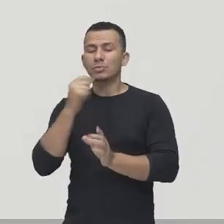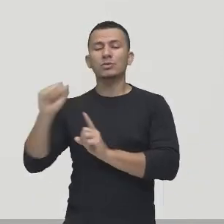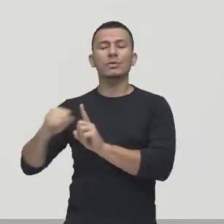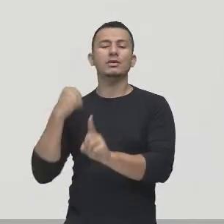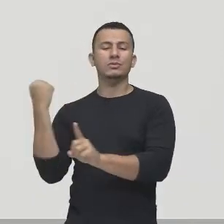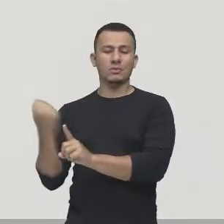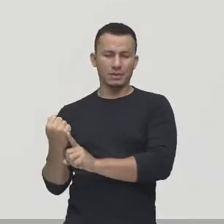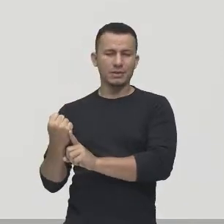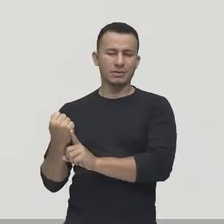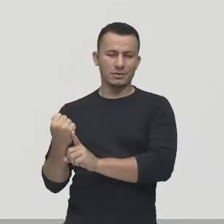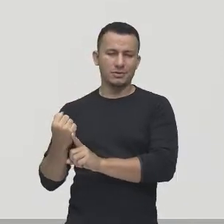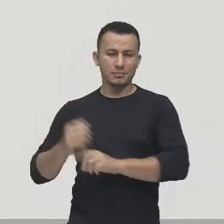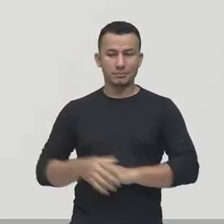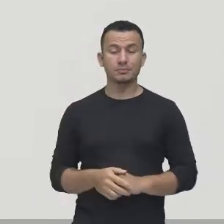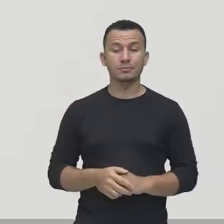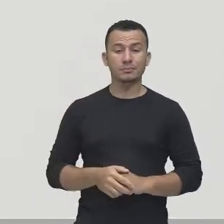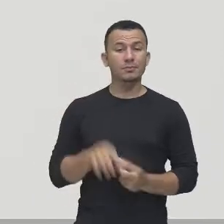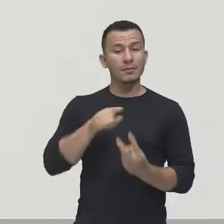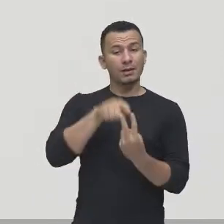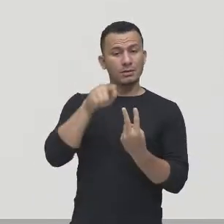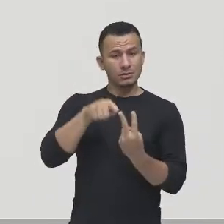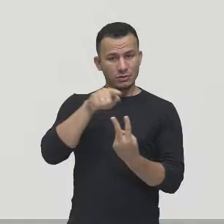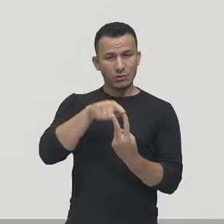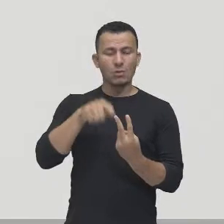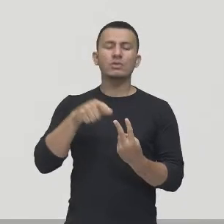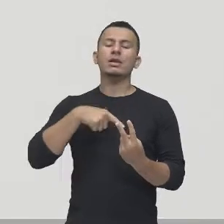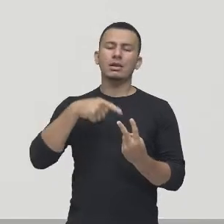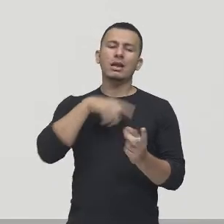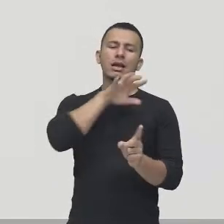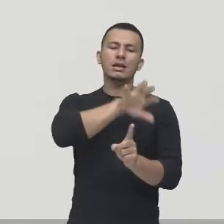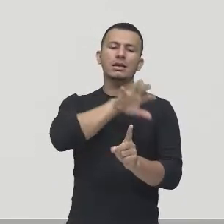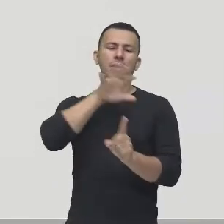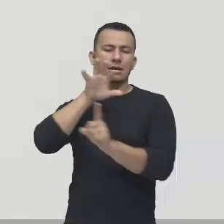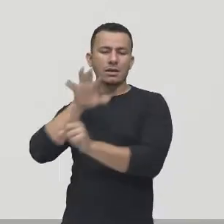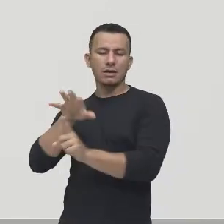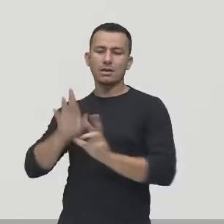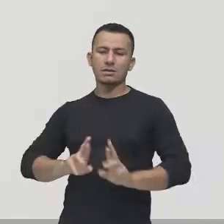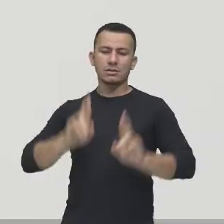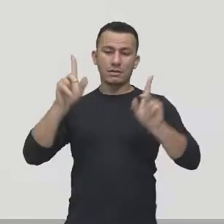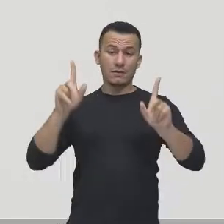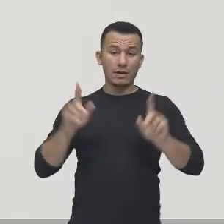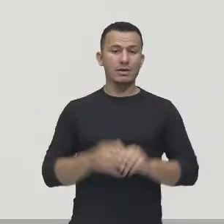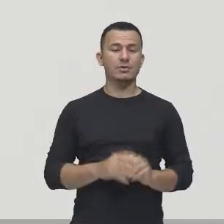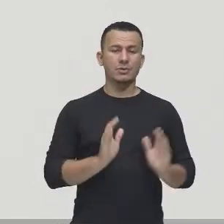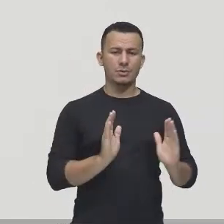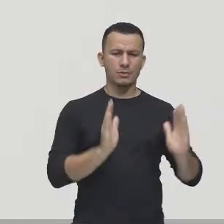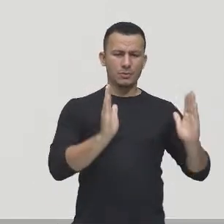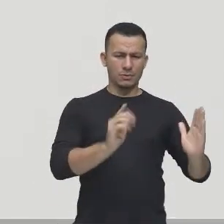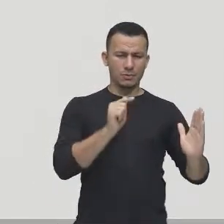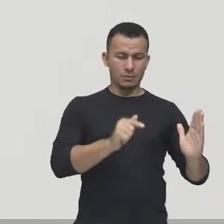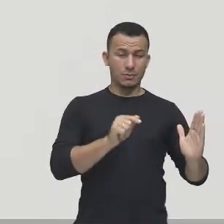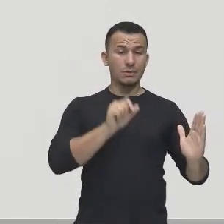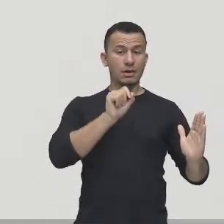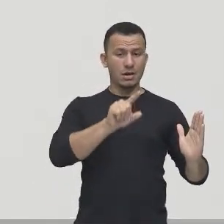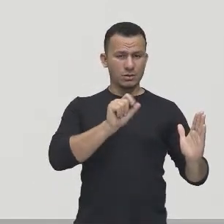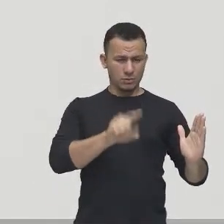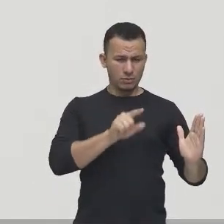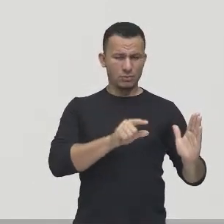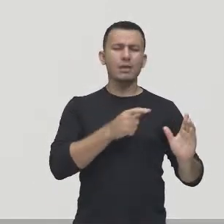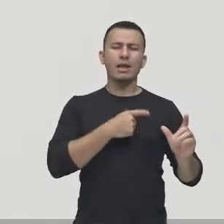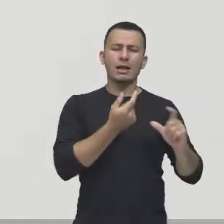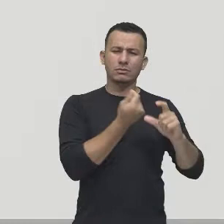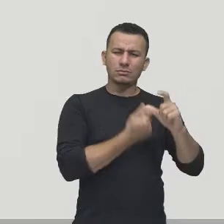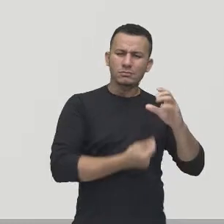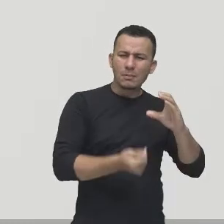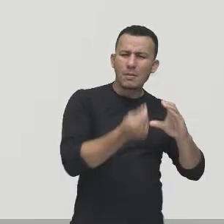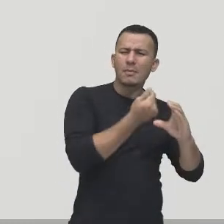socialista. Né? Todos eles tinham aí influências diferentes. Se aqui nessa parte azul era o bloco capitalista, né, que